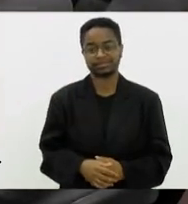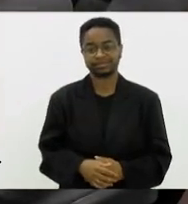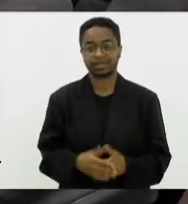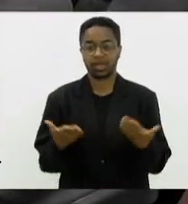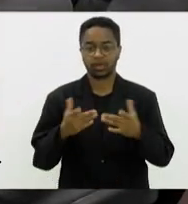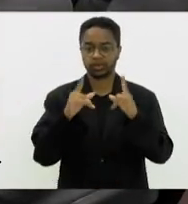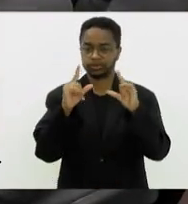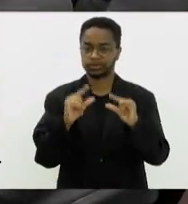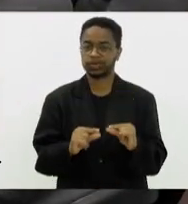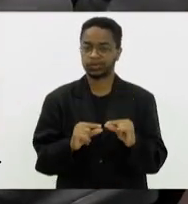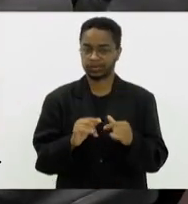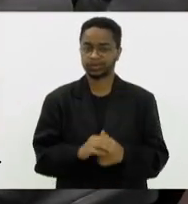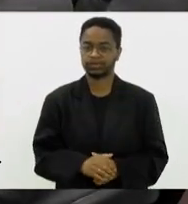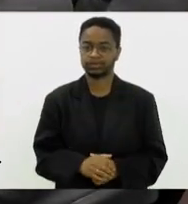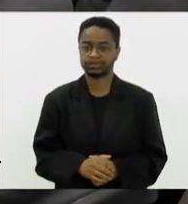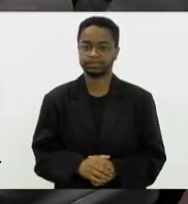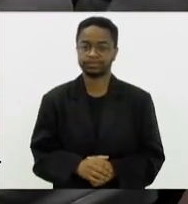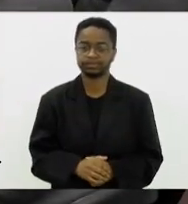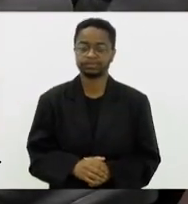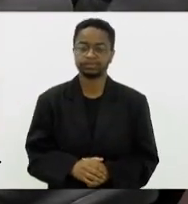dose, não sei. Alguma coisa.